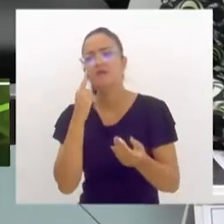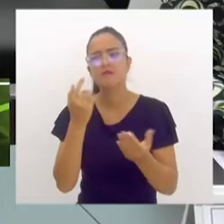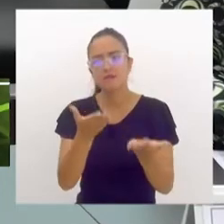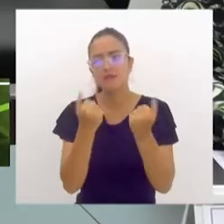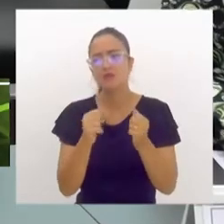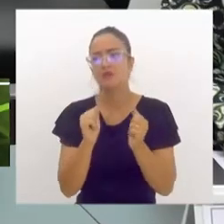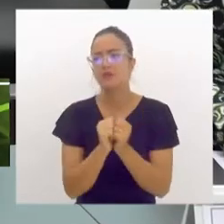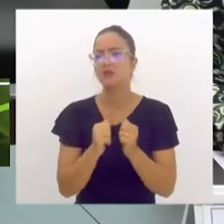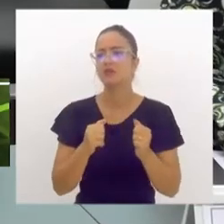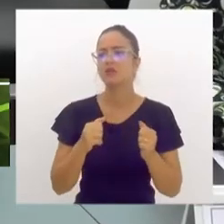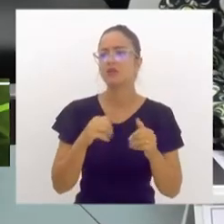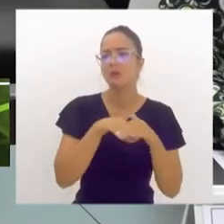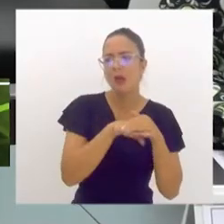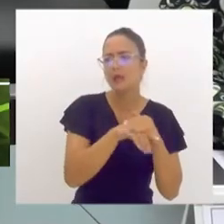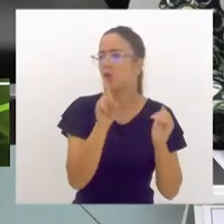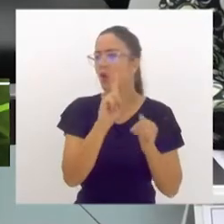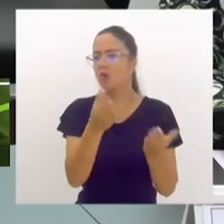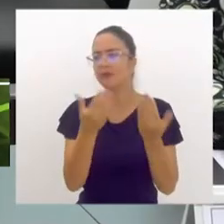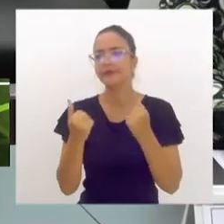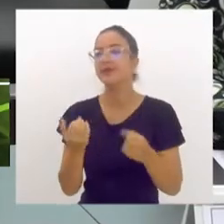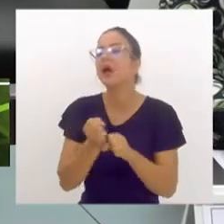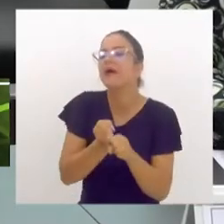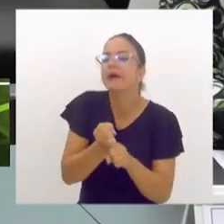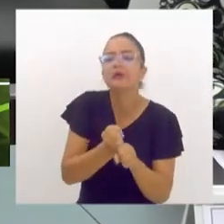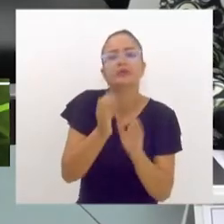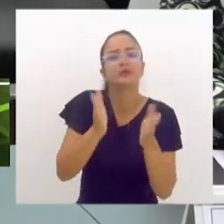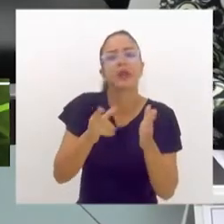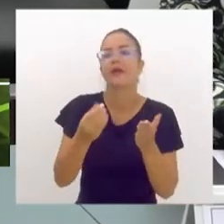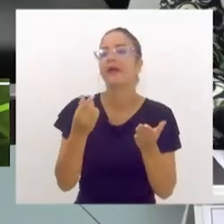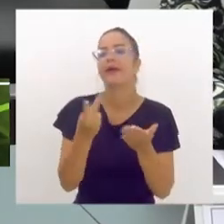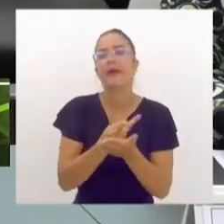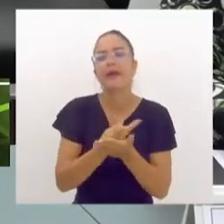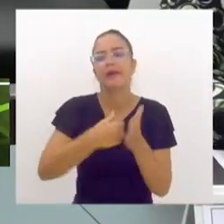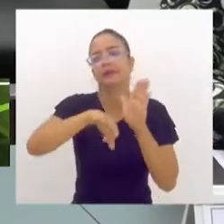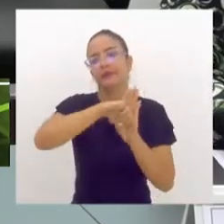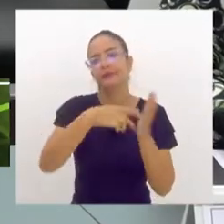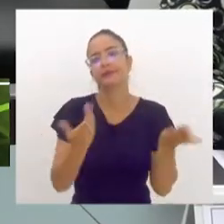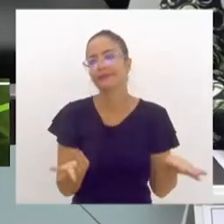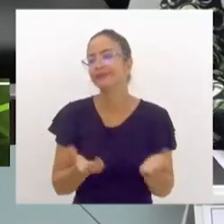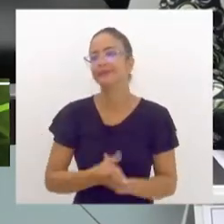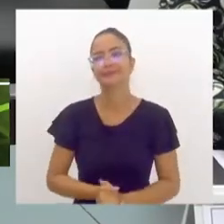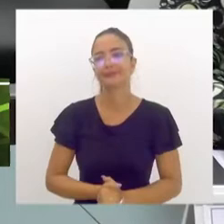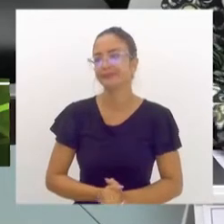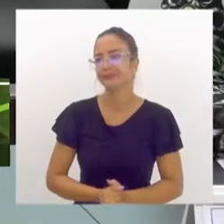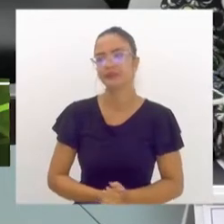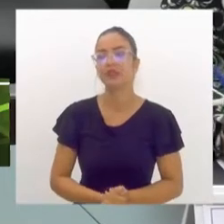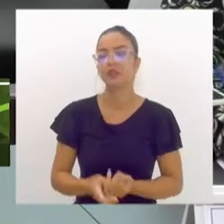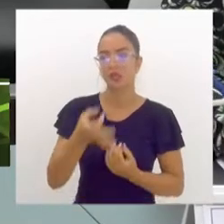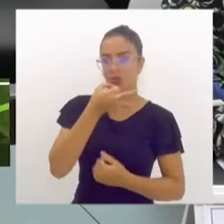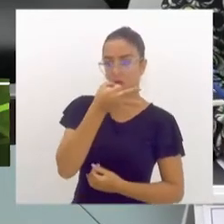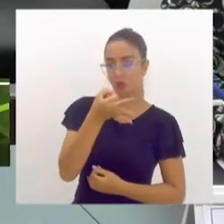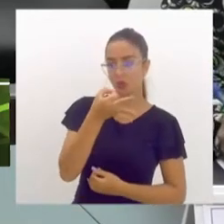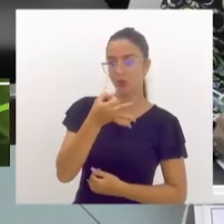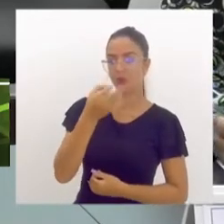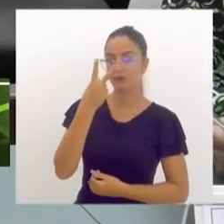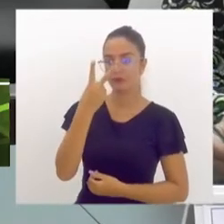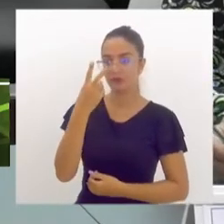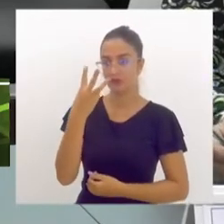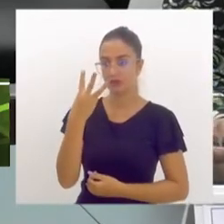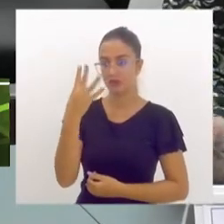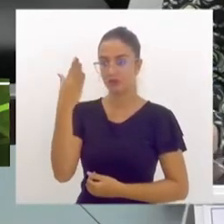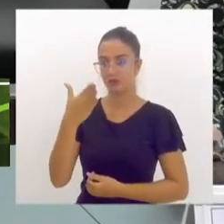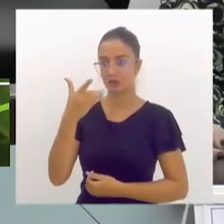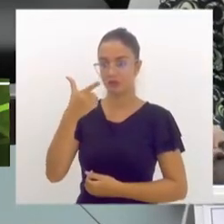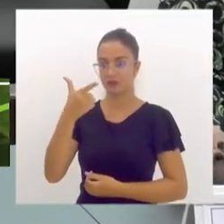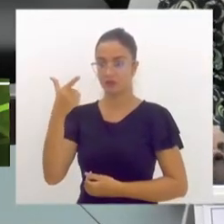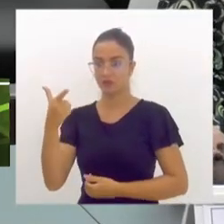convalidar anos de funcionamento ilegal. Então essa medida foi tomada em razão disso. O parecer 23 de 2022, que trata